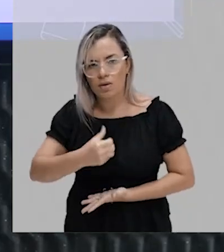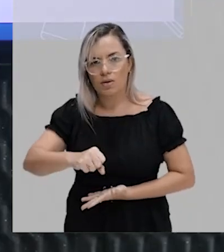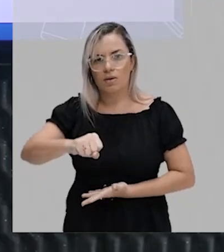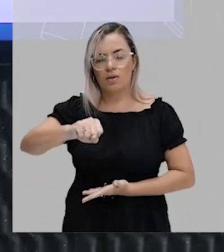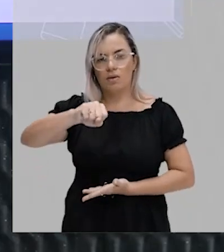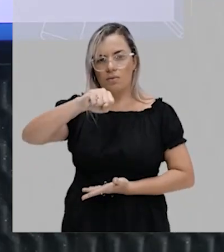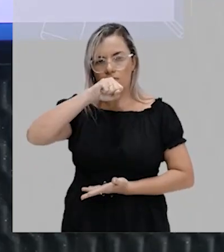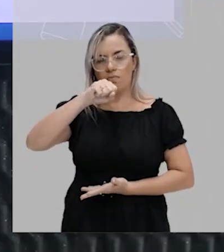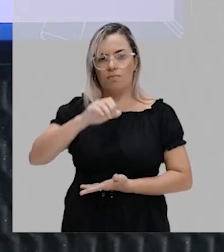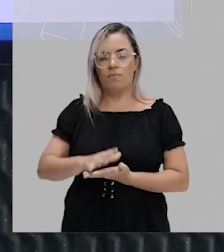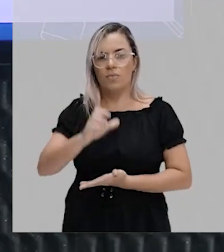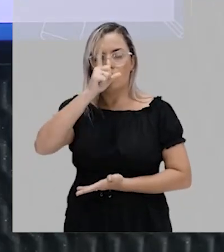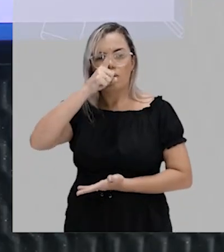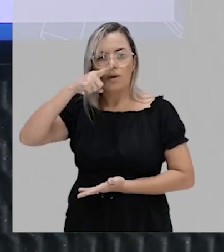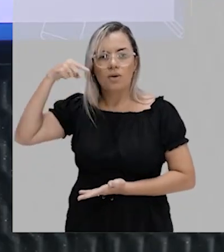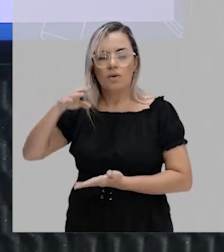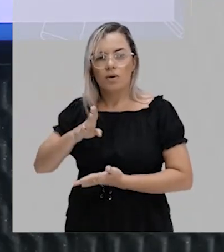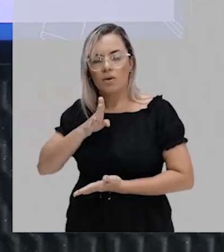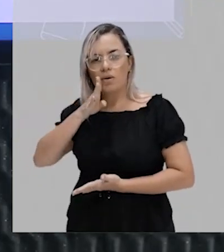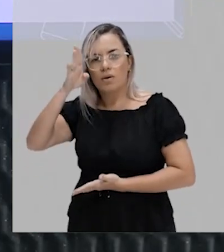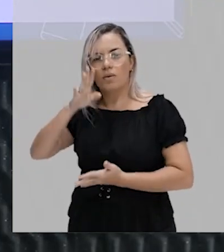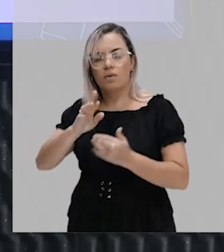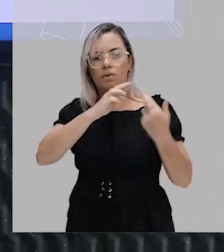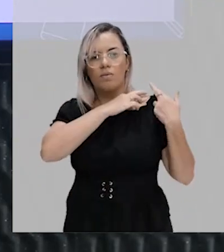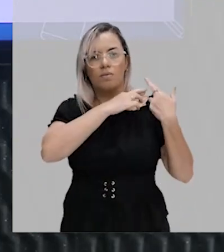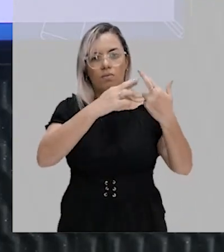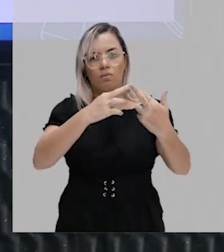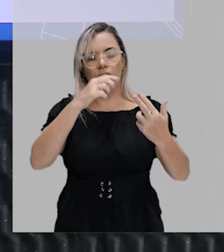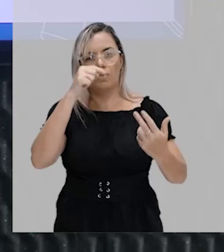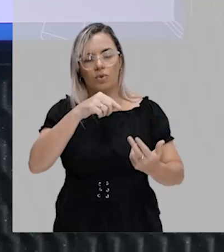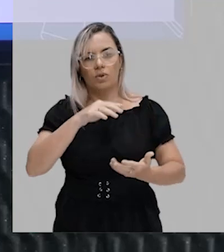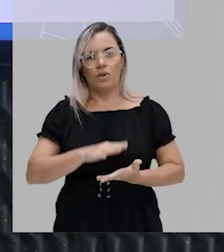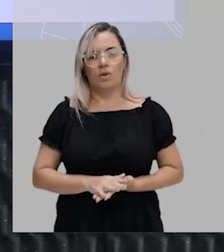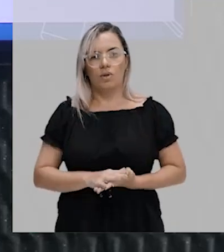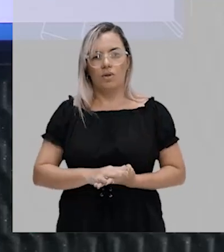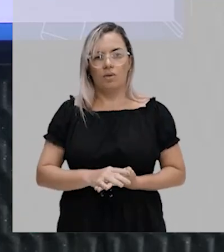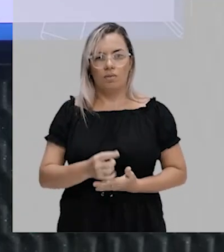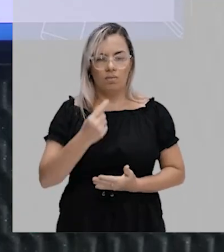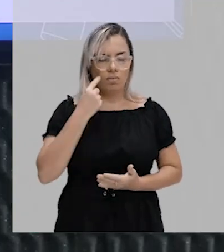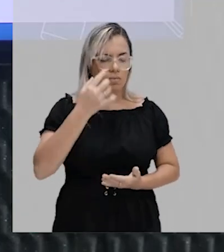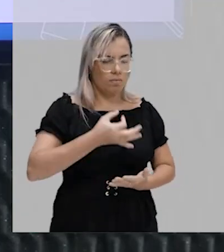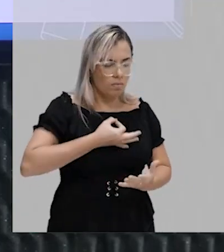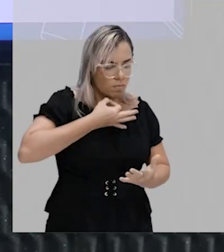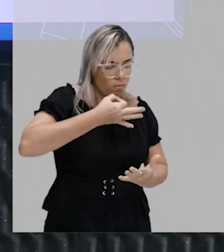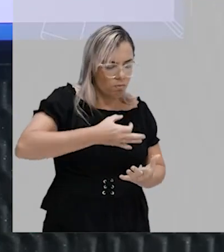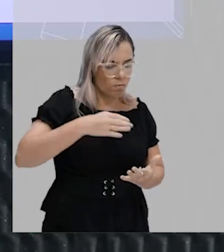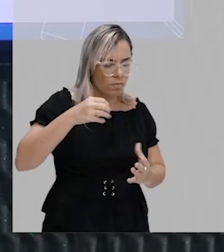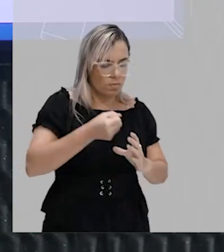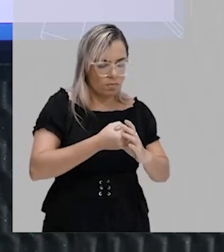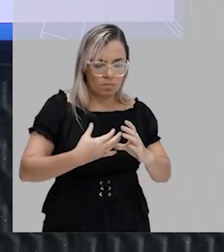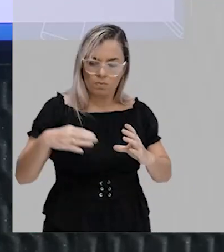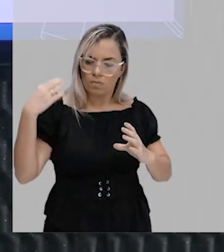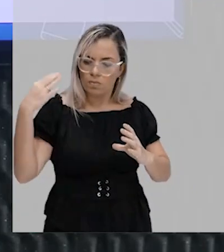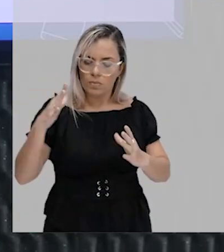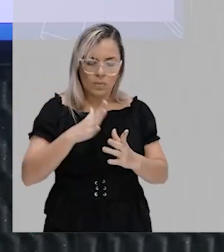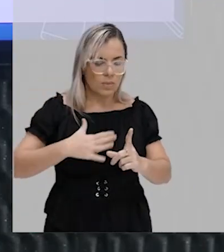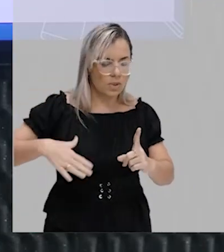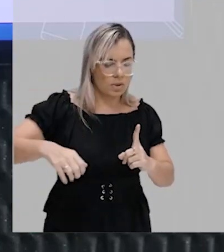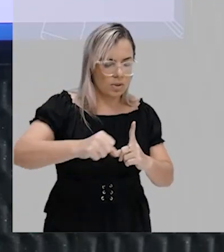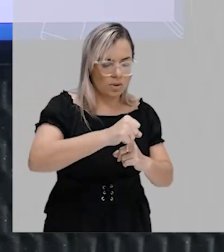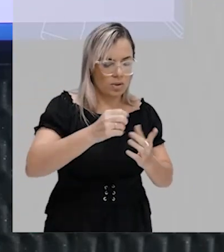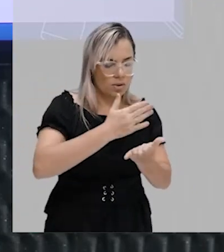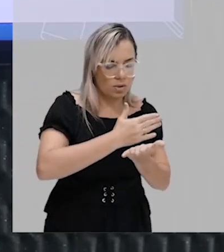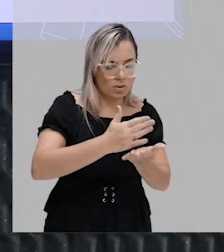processo. Ele é o principal responsável por esse olhar mais científico que a sociologia começa a